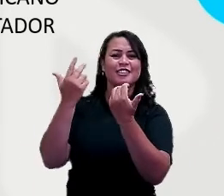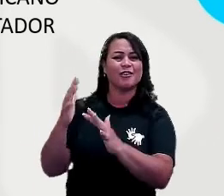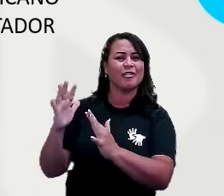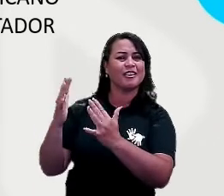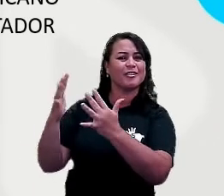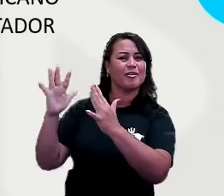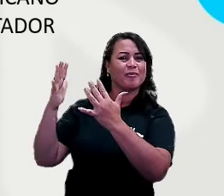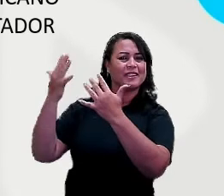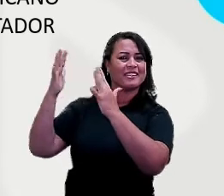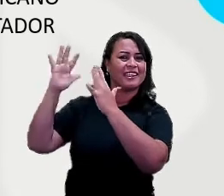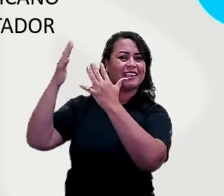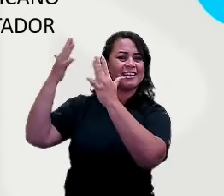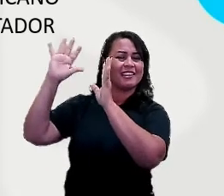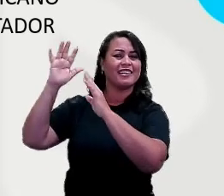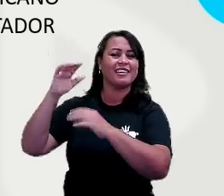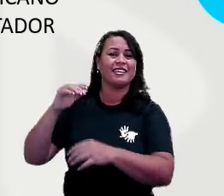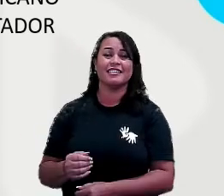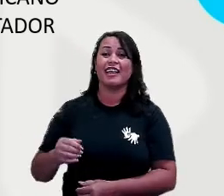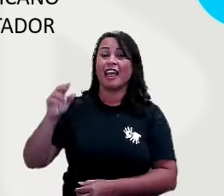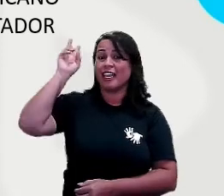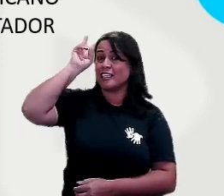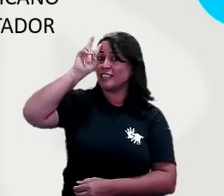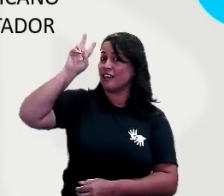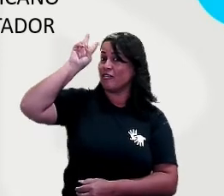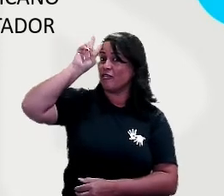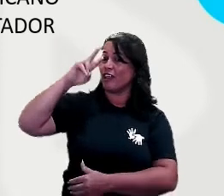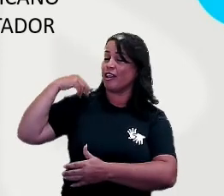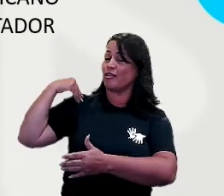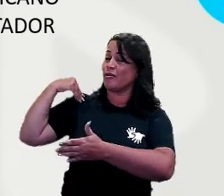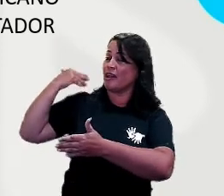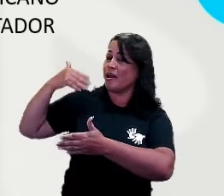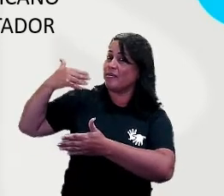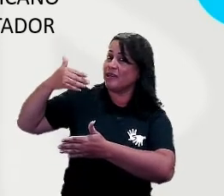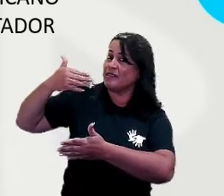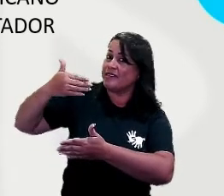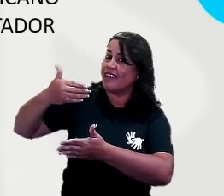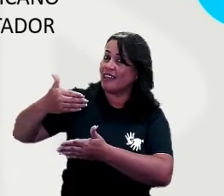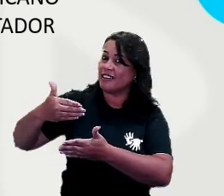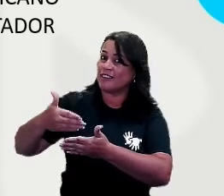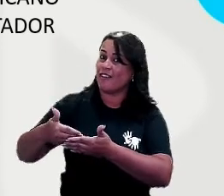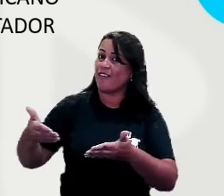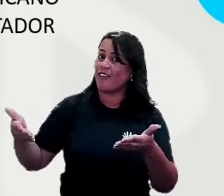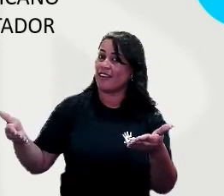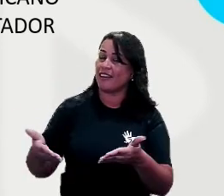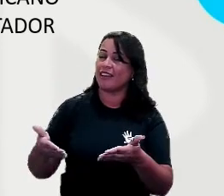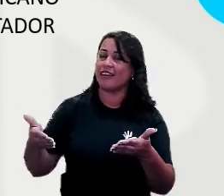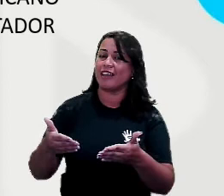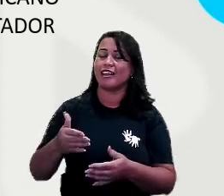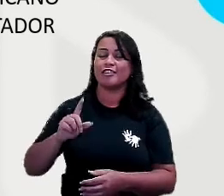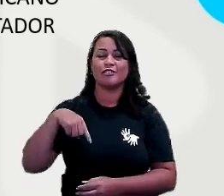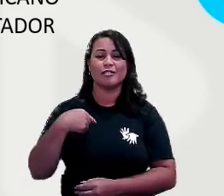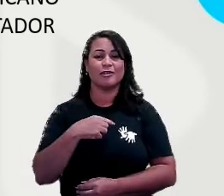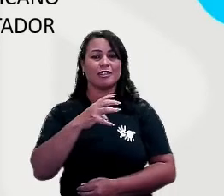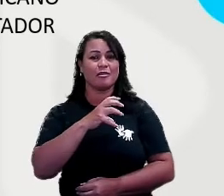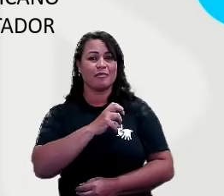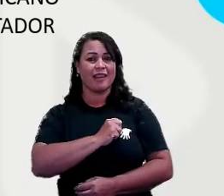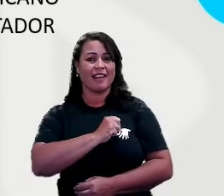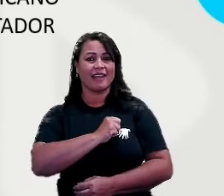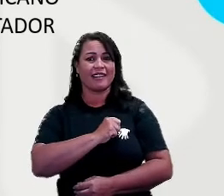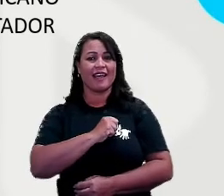apareces risonho e sobrancelha, escrevendo um capítulo da história de